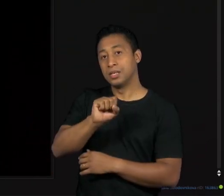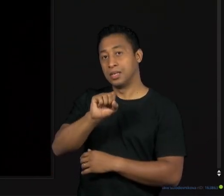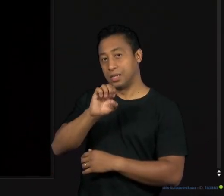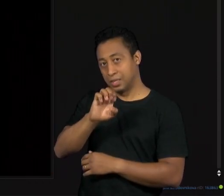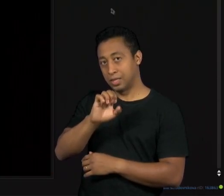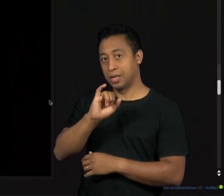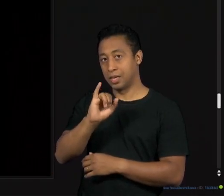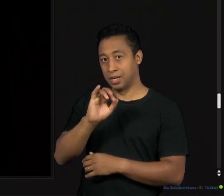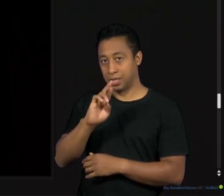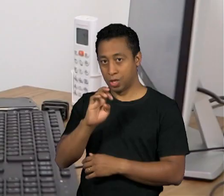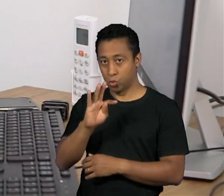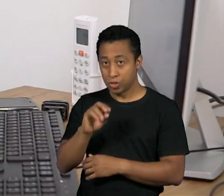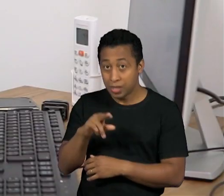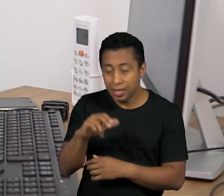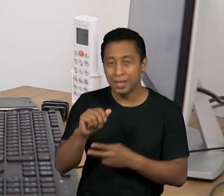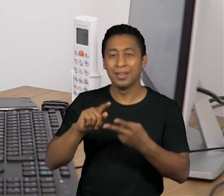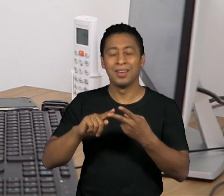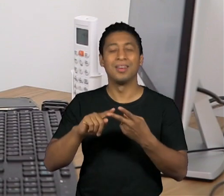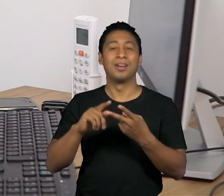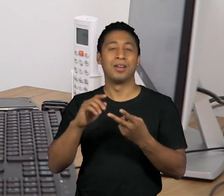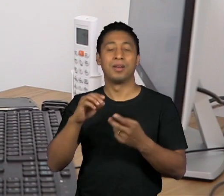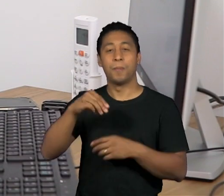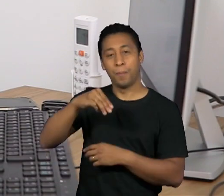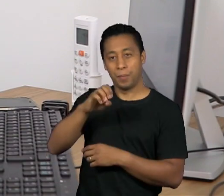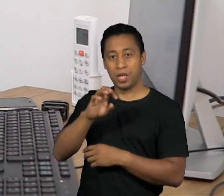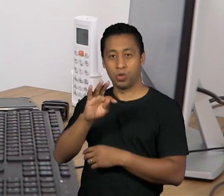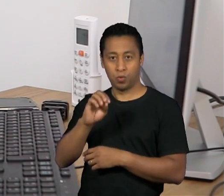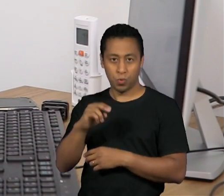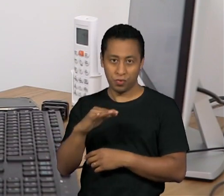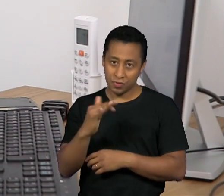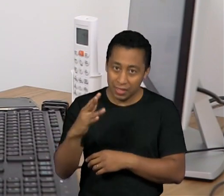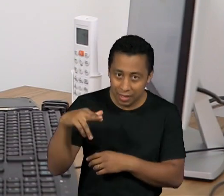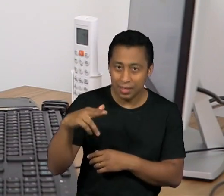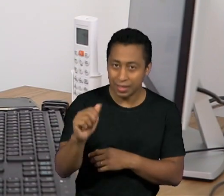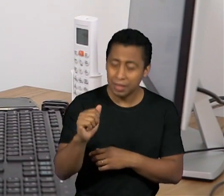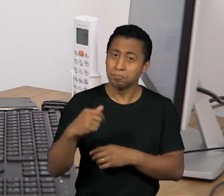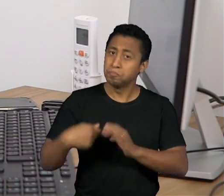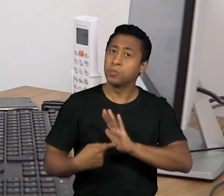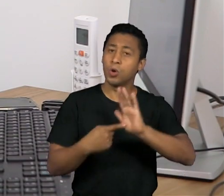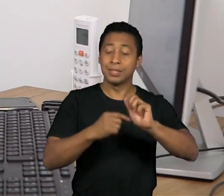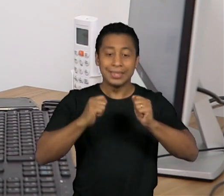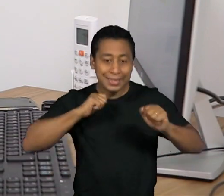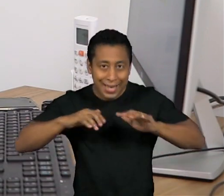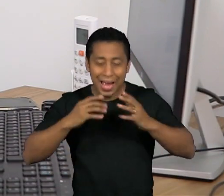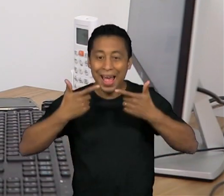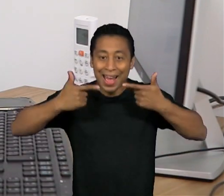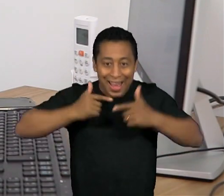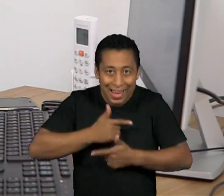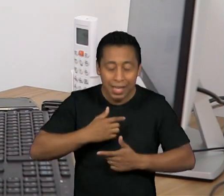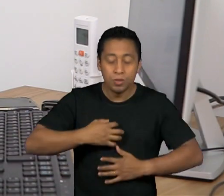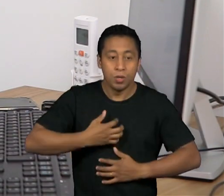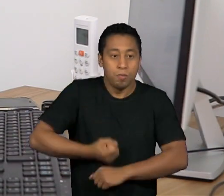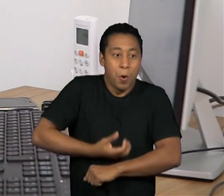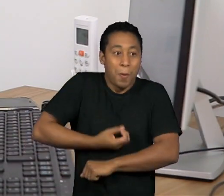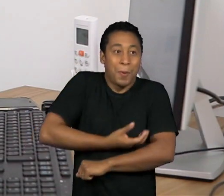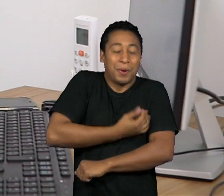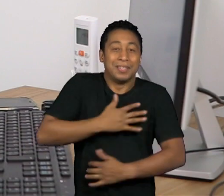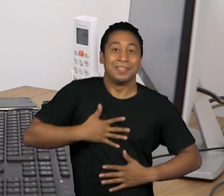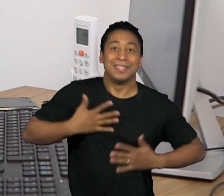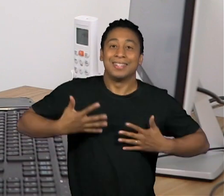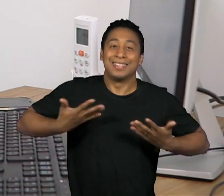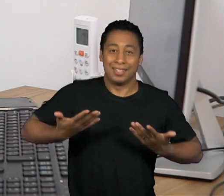são assim consideradas os neurotransmissores de felicidade. Então é como se o riso fosse a expressão do que